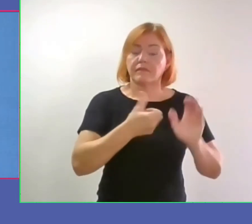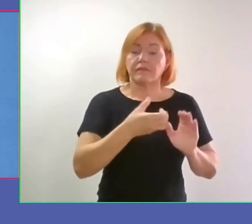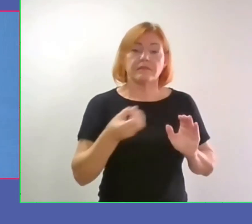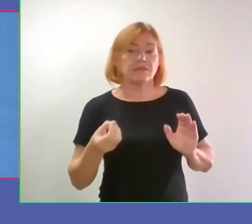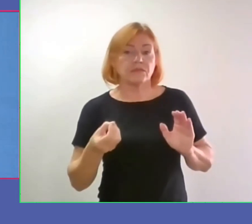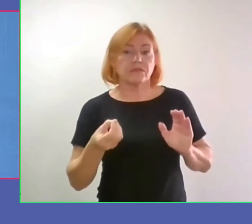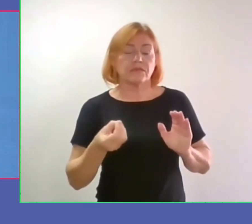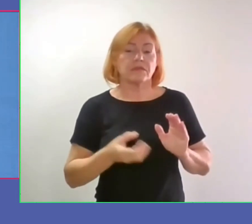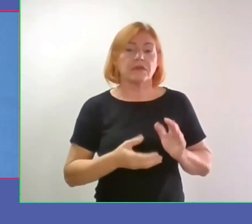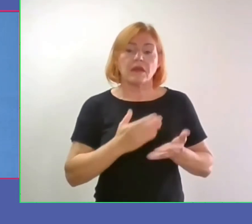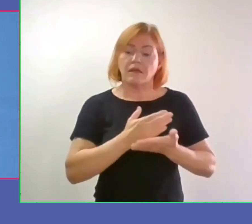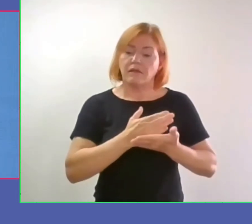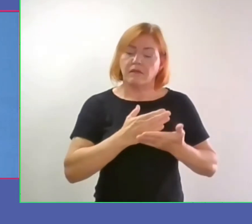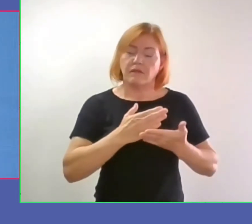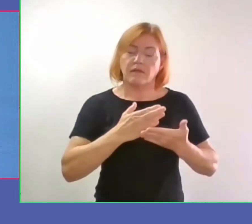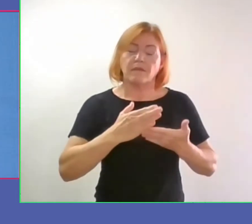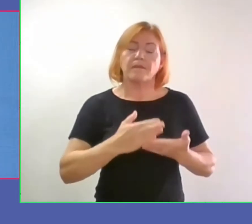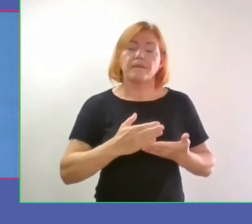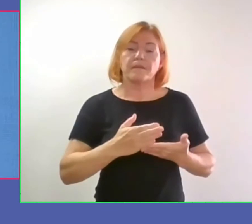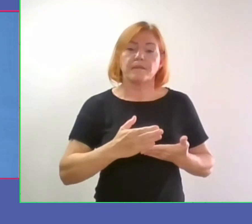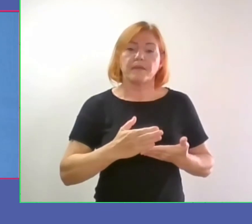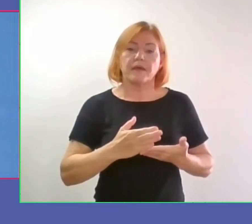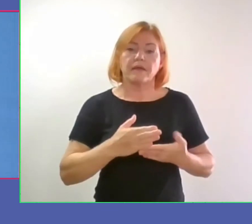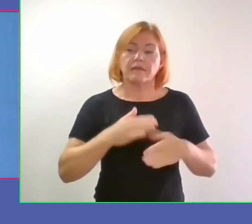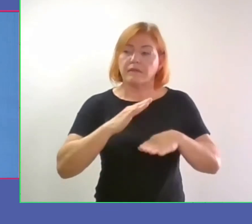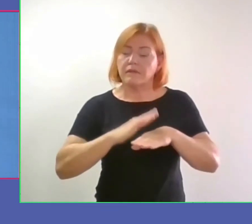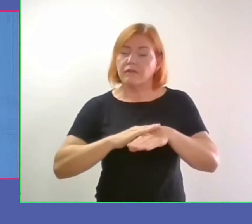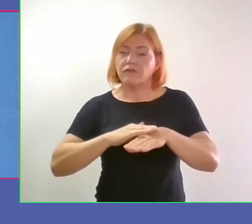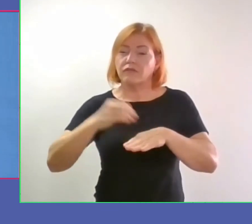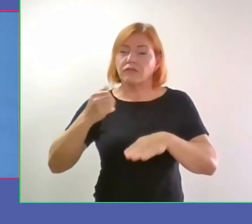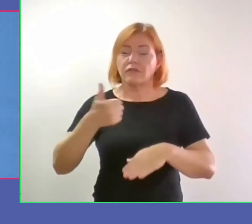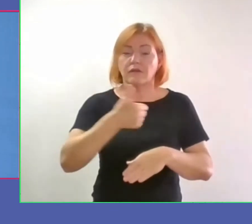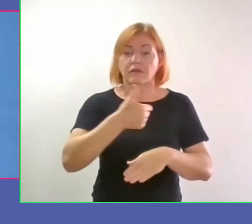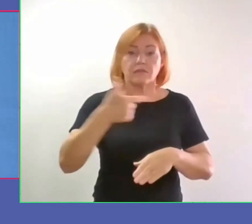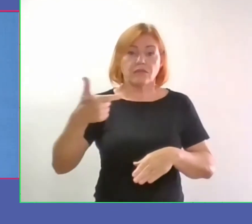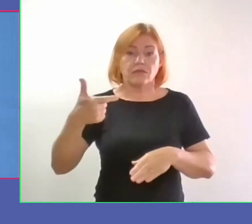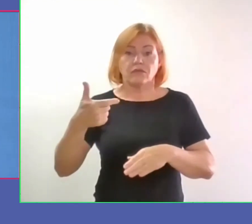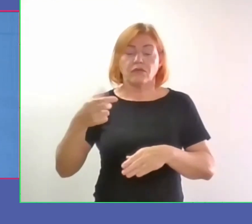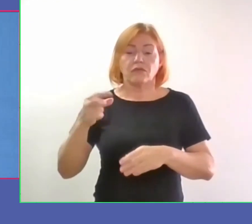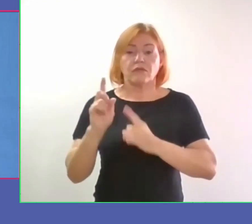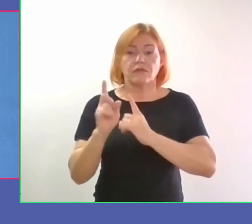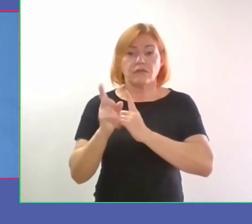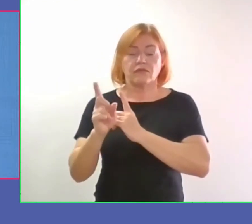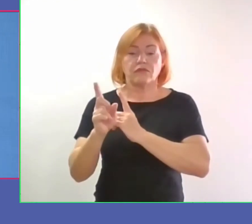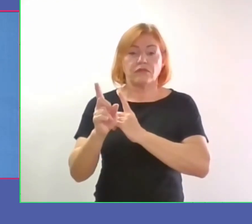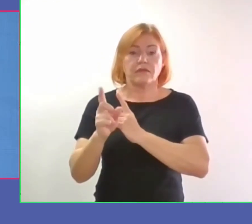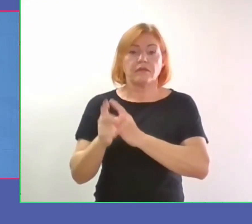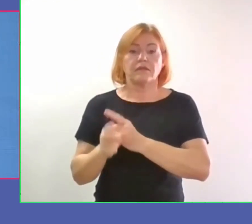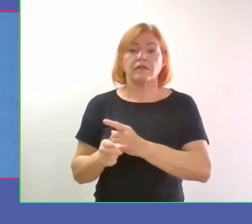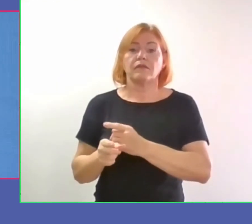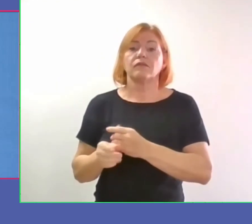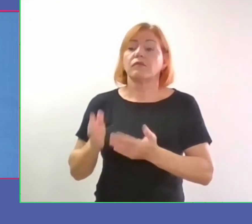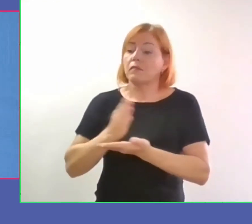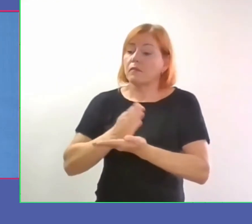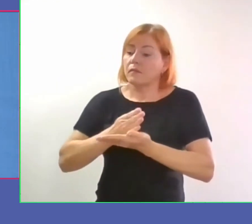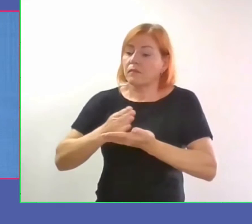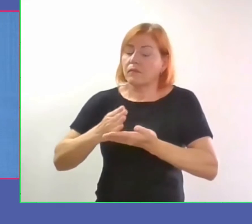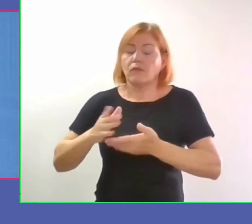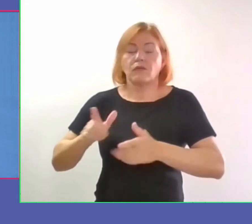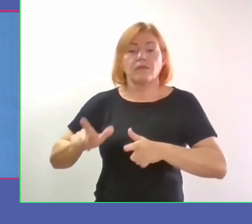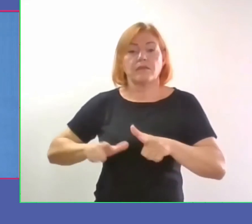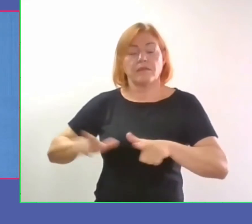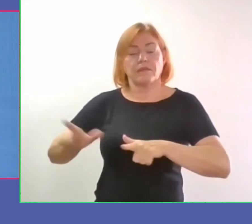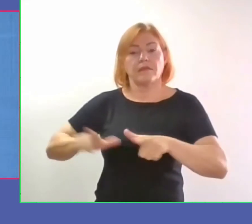ele chama então os 12 discípulos para começar esse trabalho, porque até então era ele só pregando o evangelho do